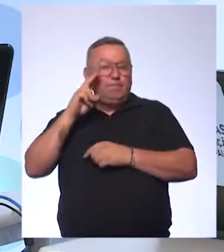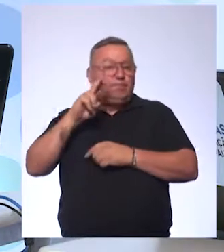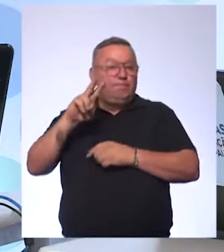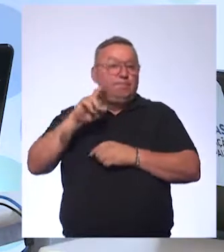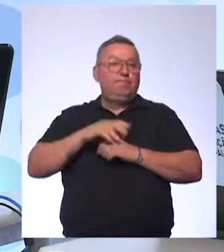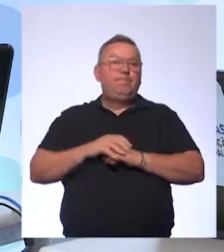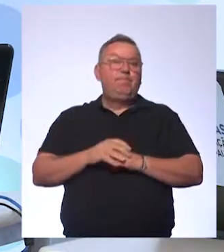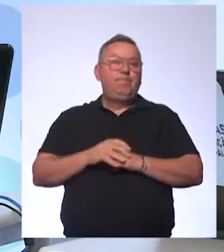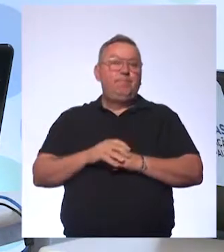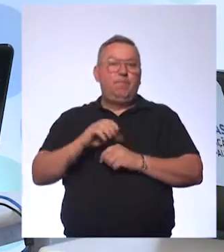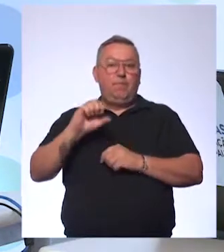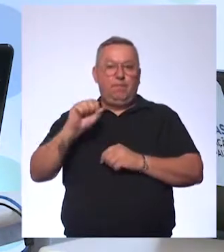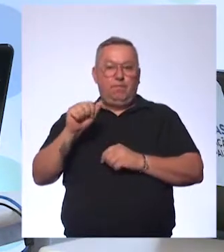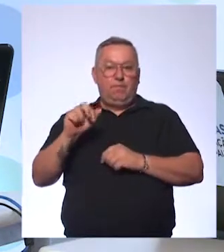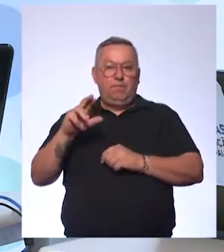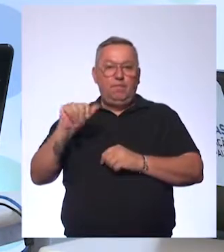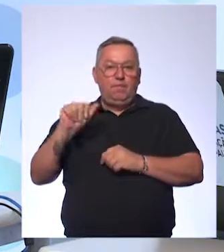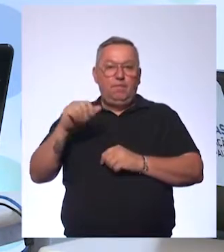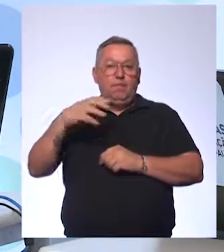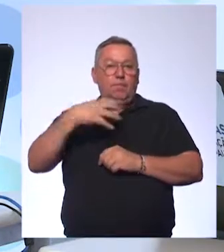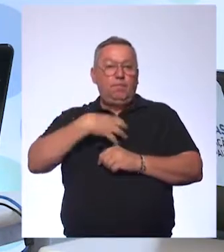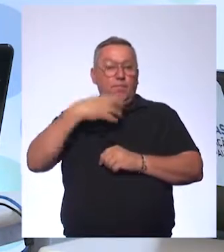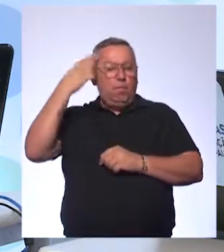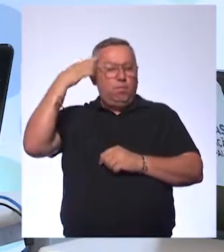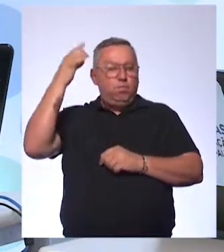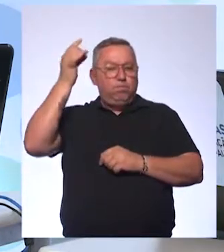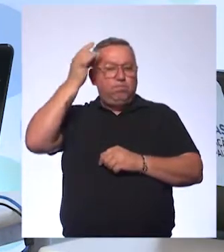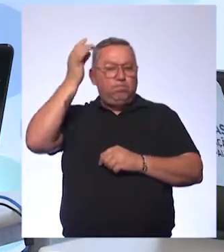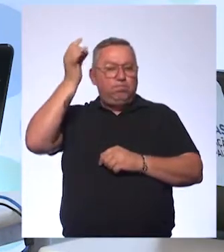Sara. Fato, sinto dor de cabeça.